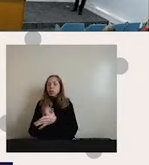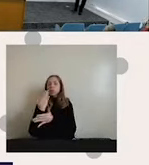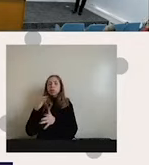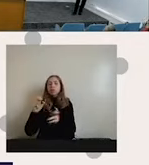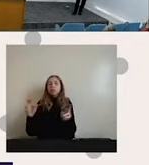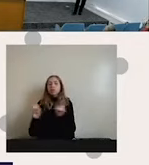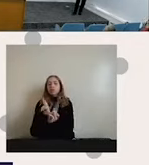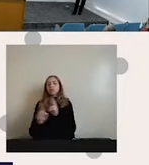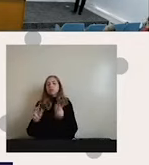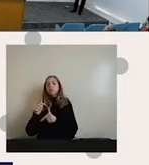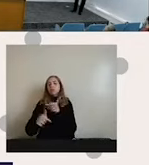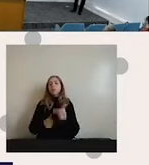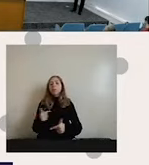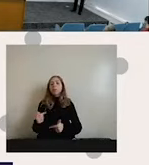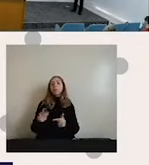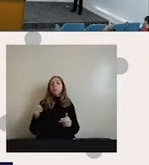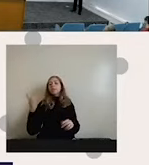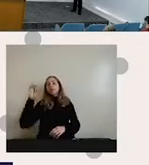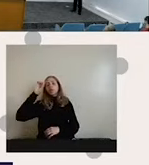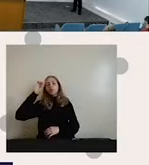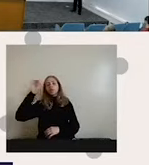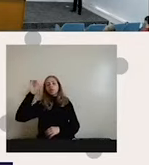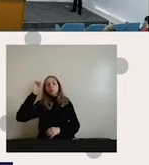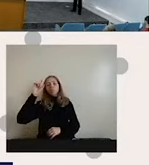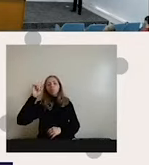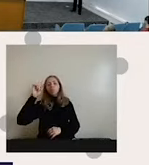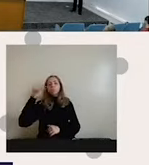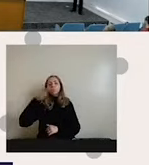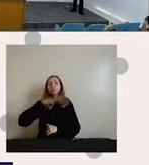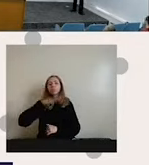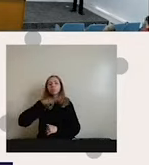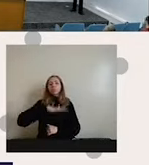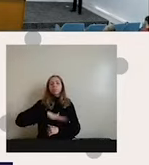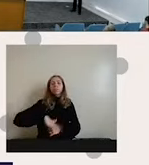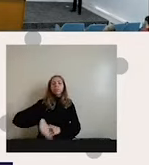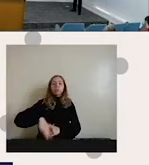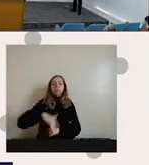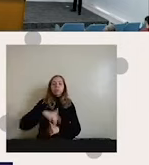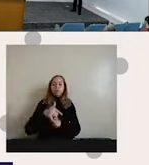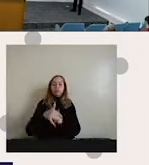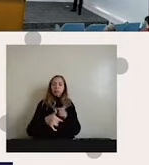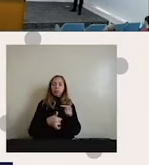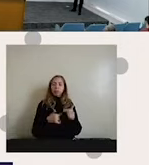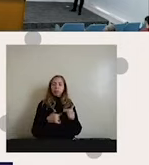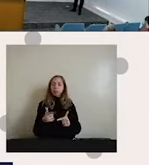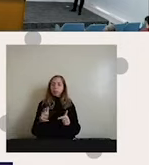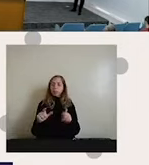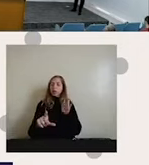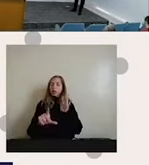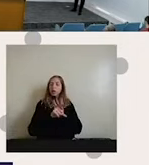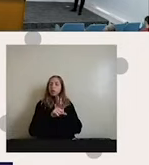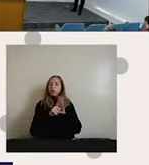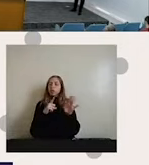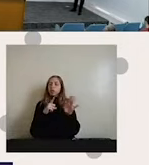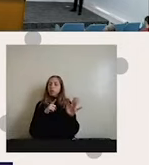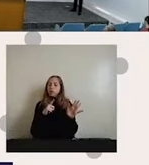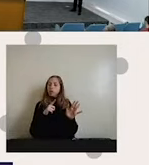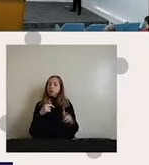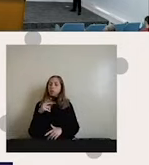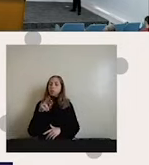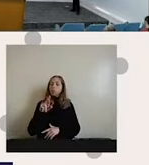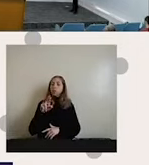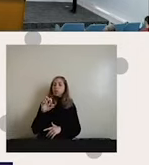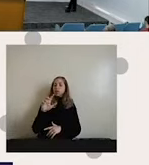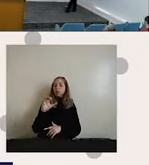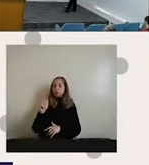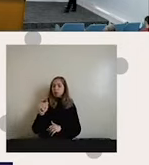no dia a dia dos ambientes de trabalho, é uma legislação previdenciária. Está na Lei 8.213, de 1991. Então, todo